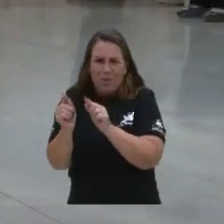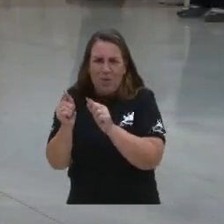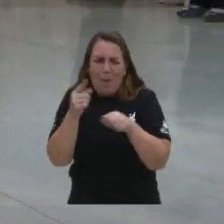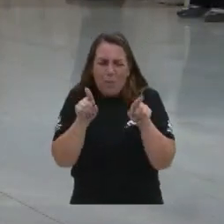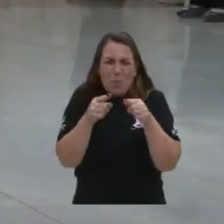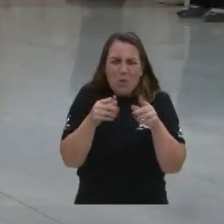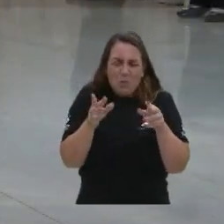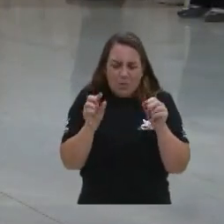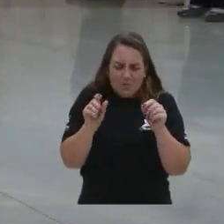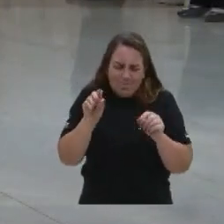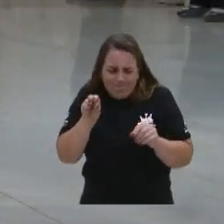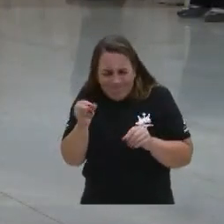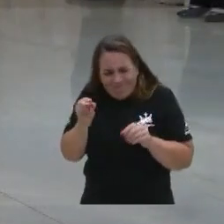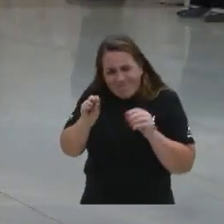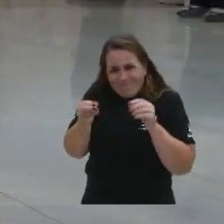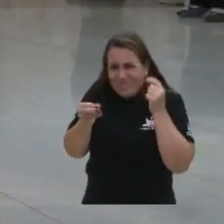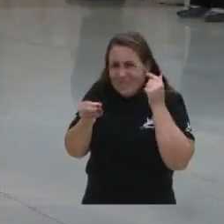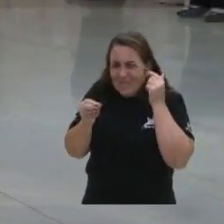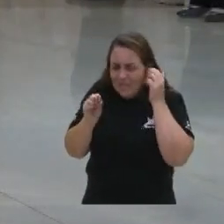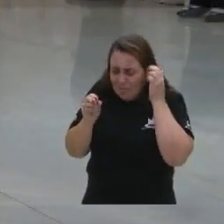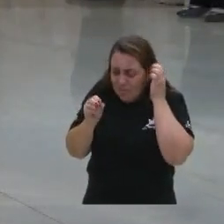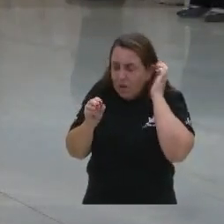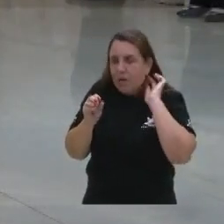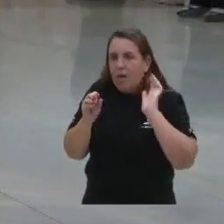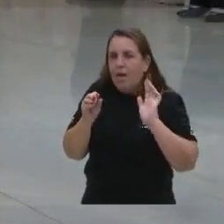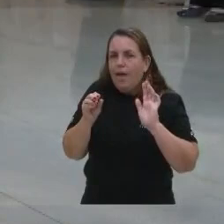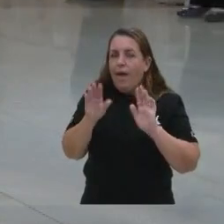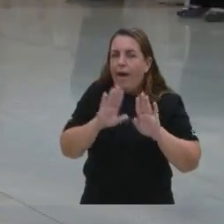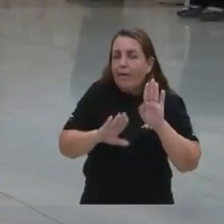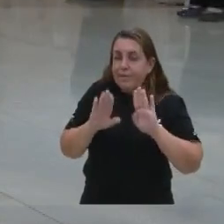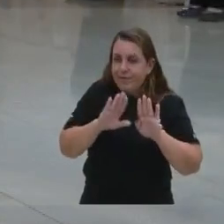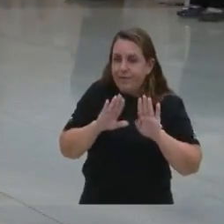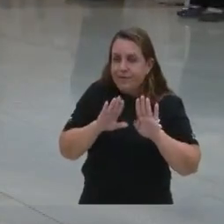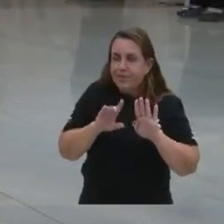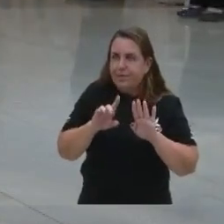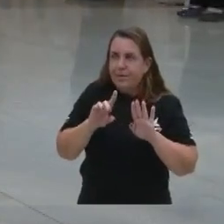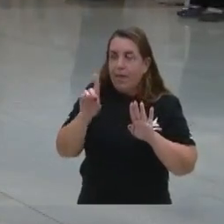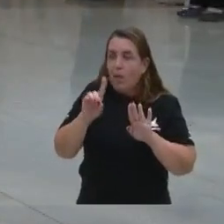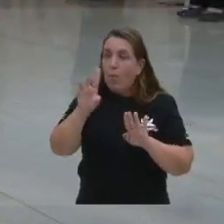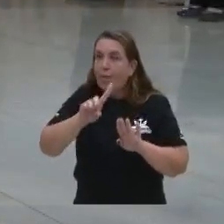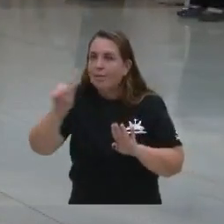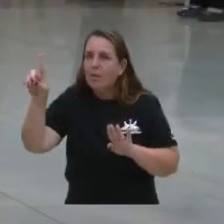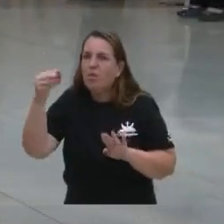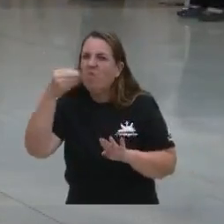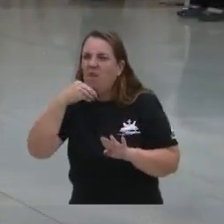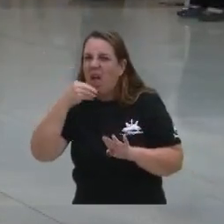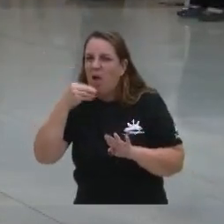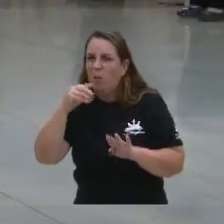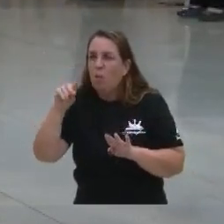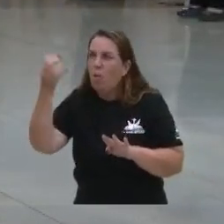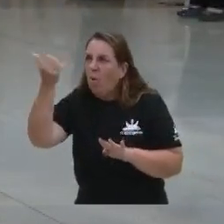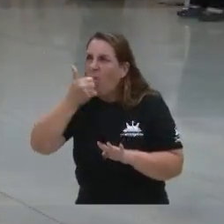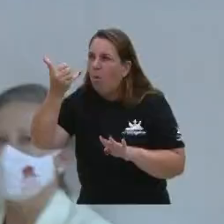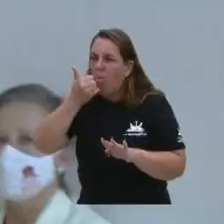Às vezes, não é que Deus fala fraco, mas é que nós, o mundo fala mais forte.